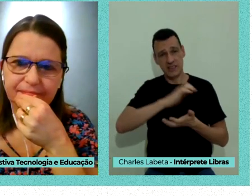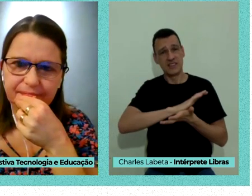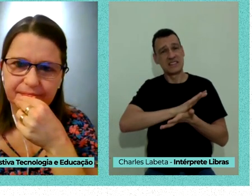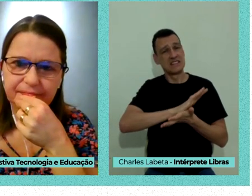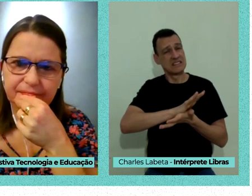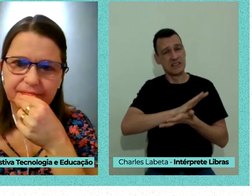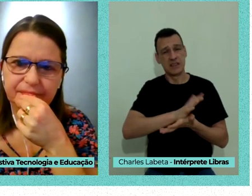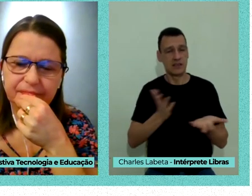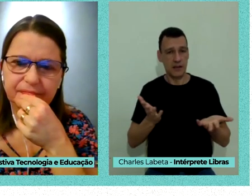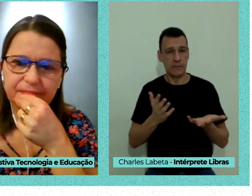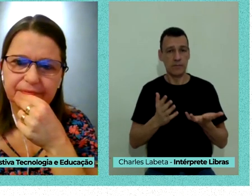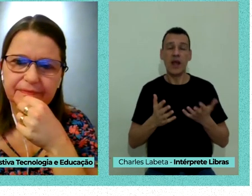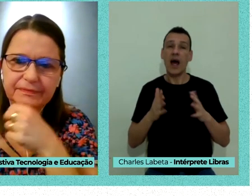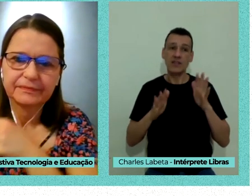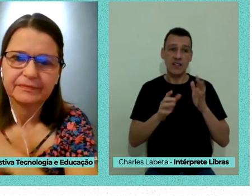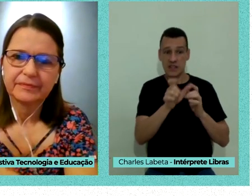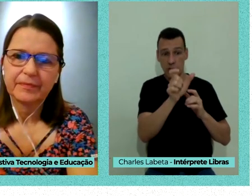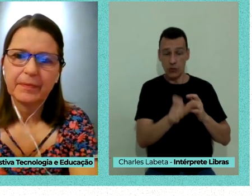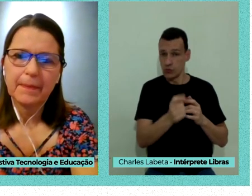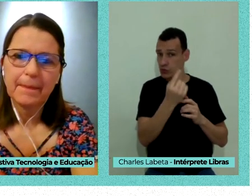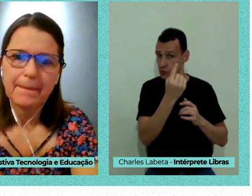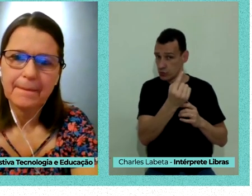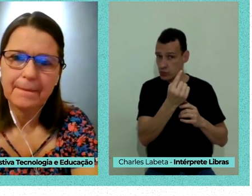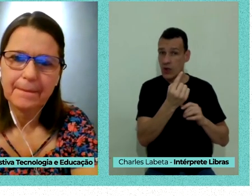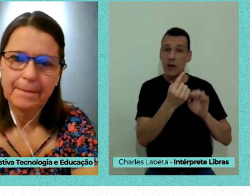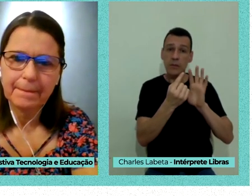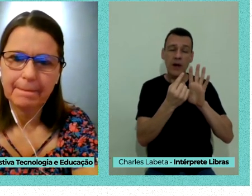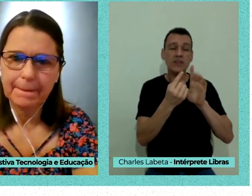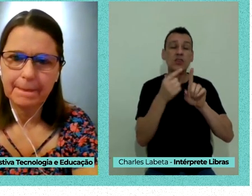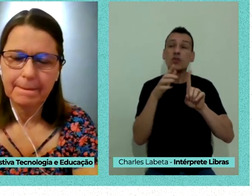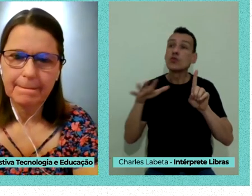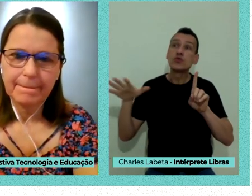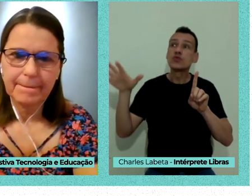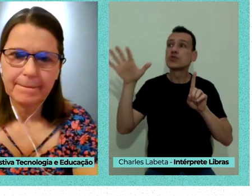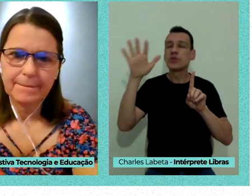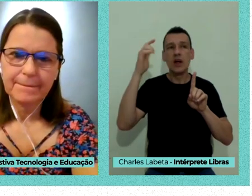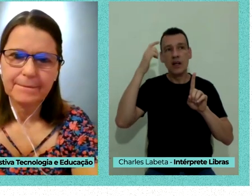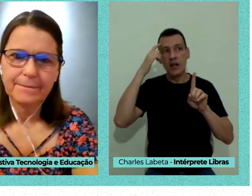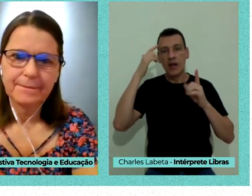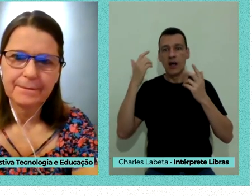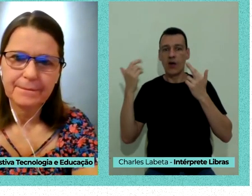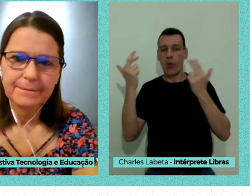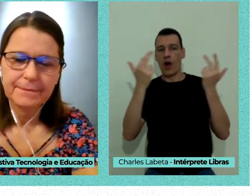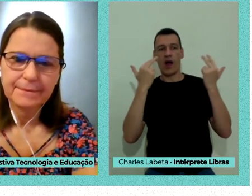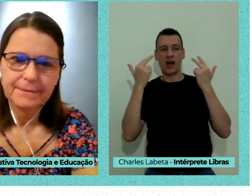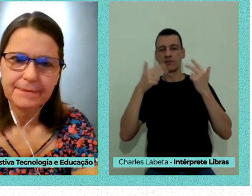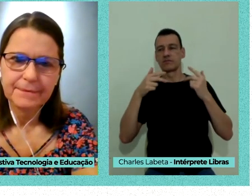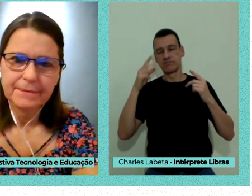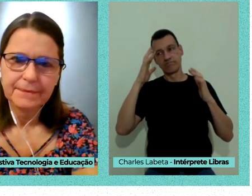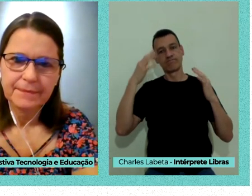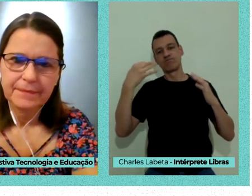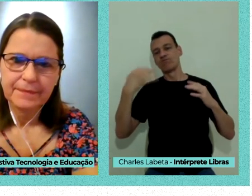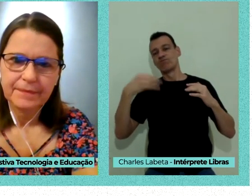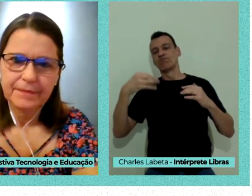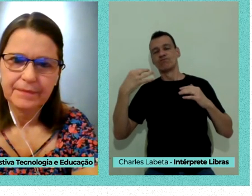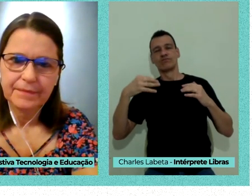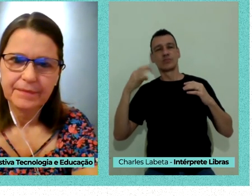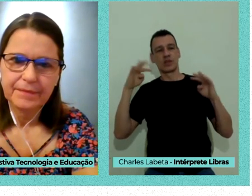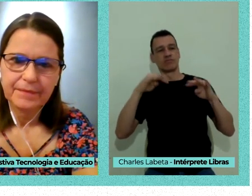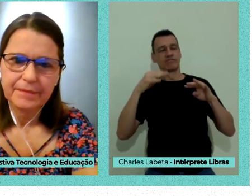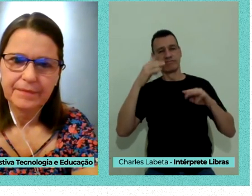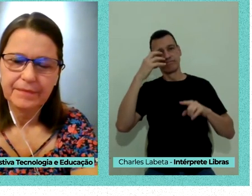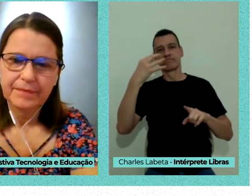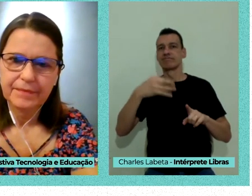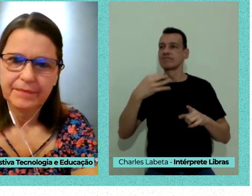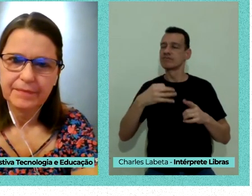mesmo tempo que está dentro da consciência coletiva. Então, quando nós falamos sobre professores que precisam estar,